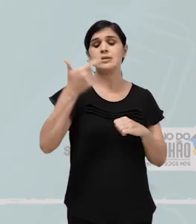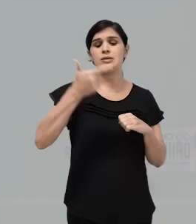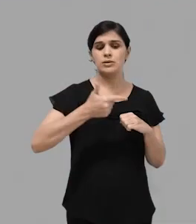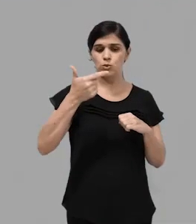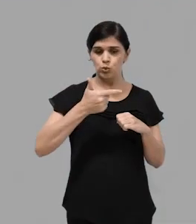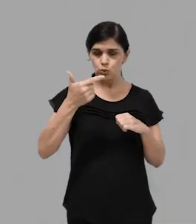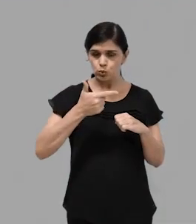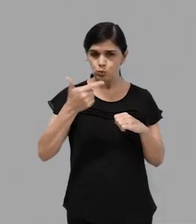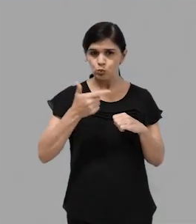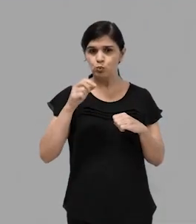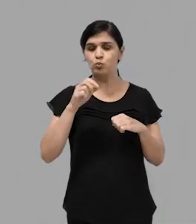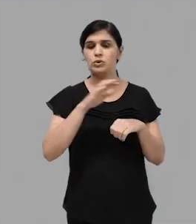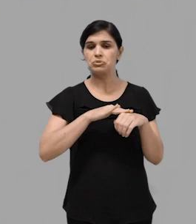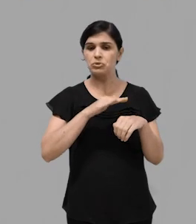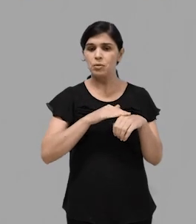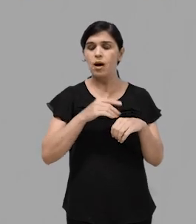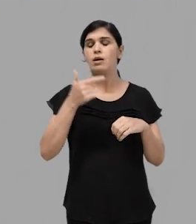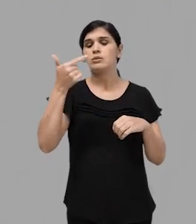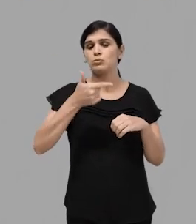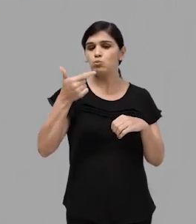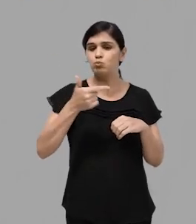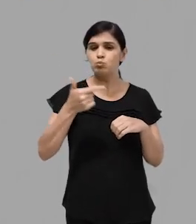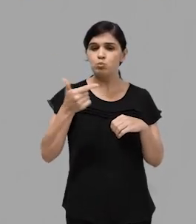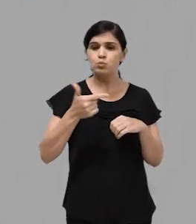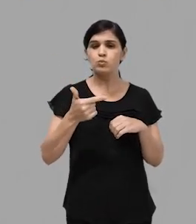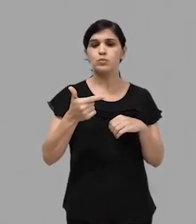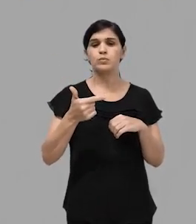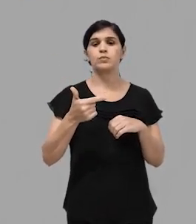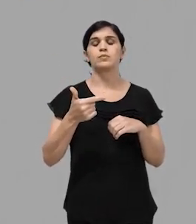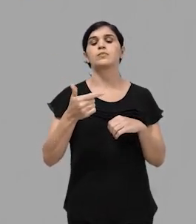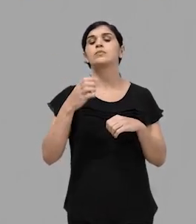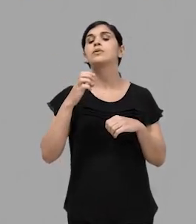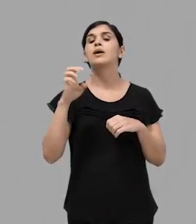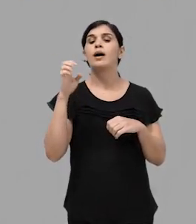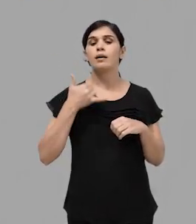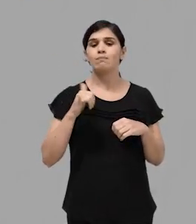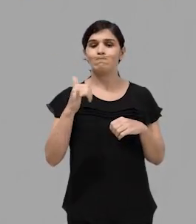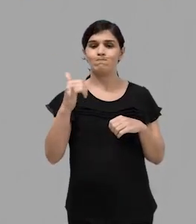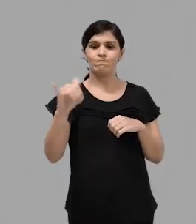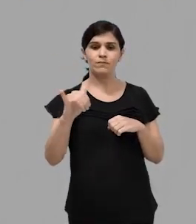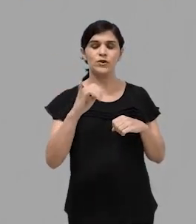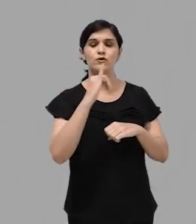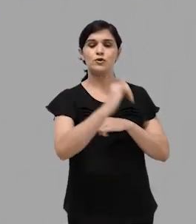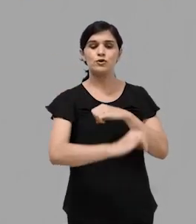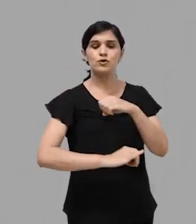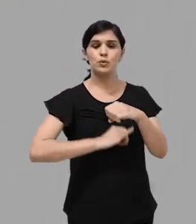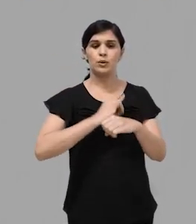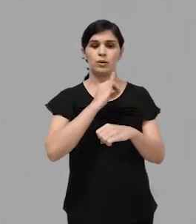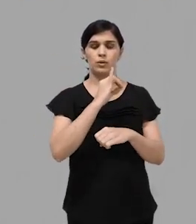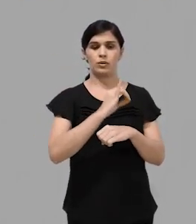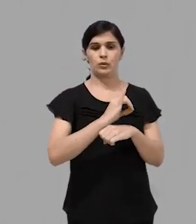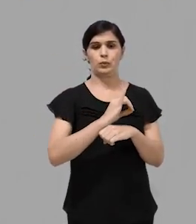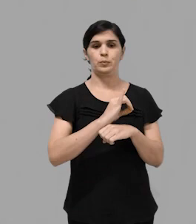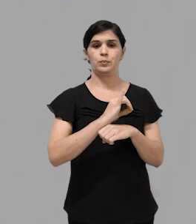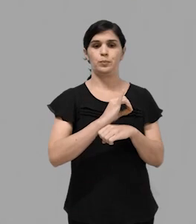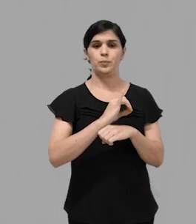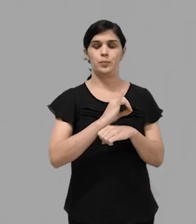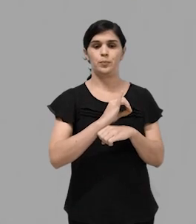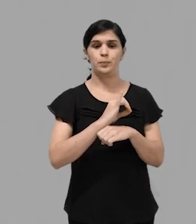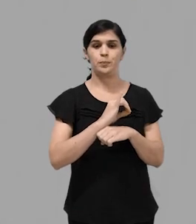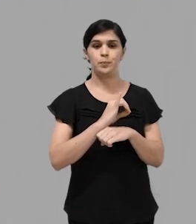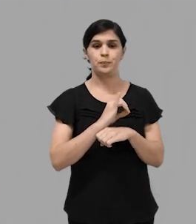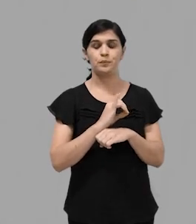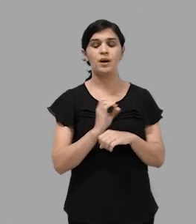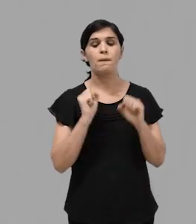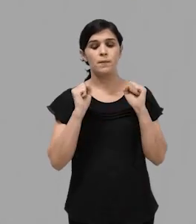de ionização. Mas vamos focar na primeira energia de ionização. Então, de maneira geral, turma,